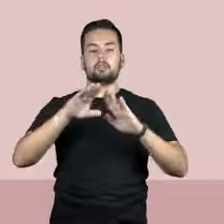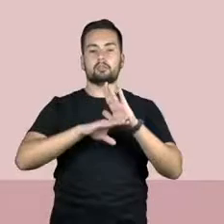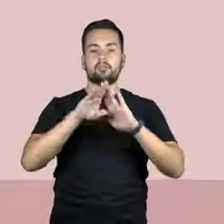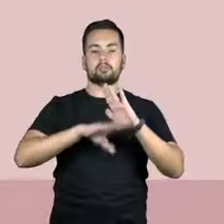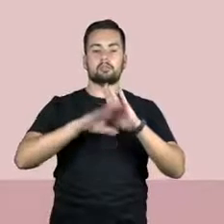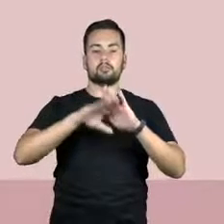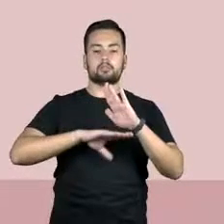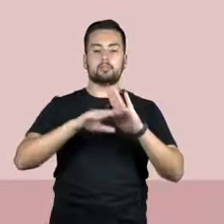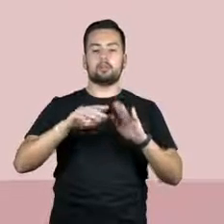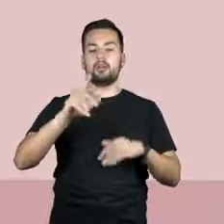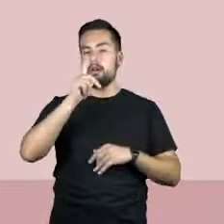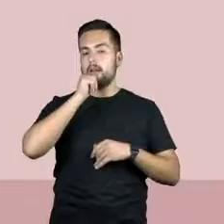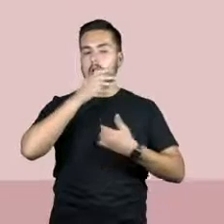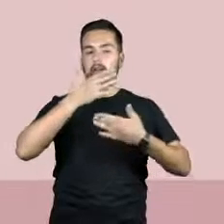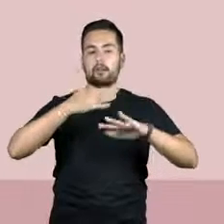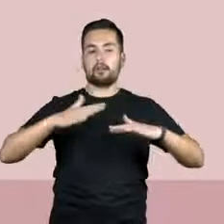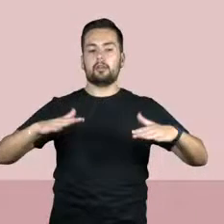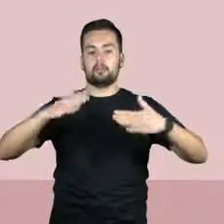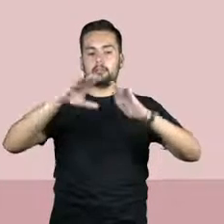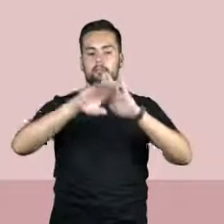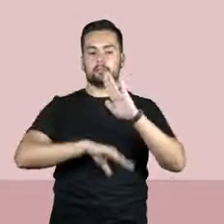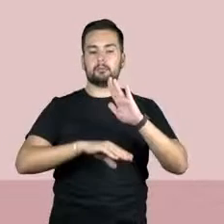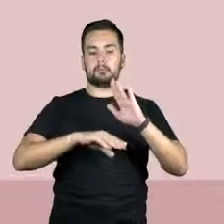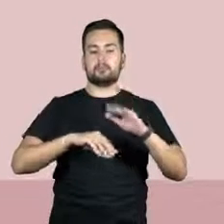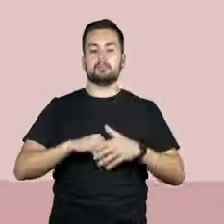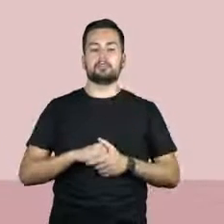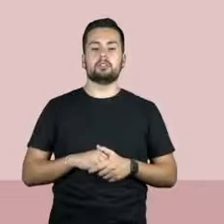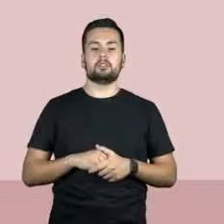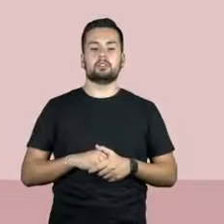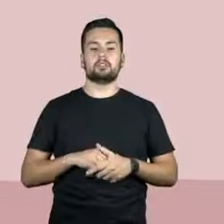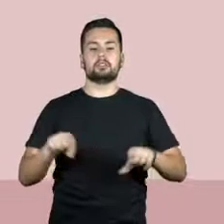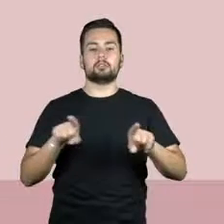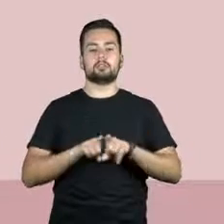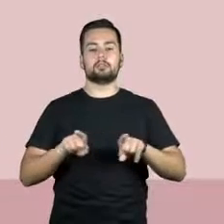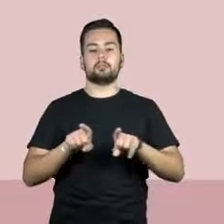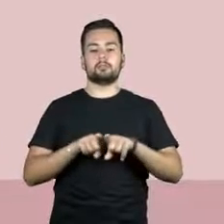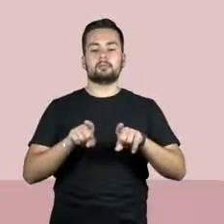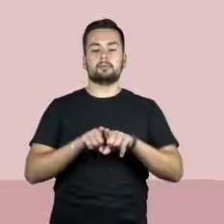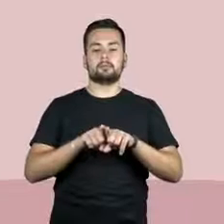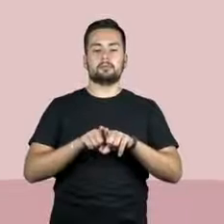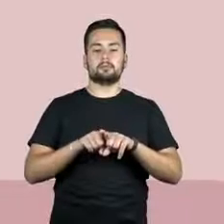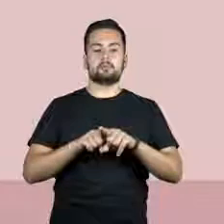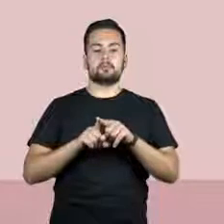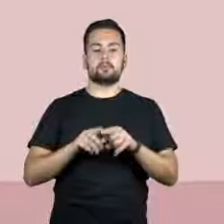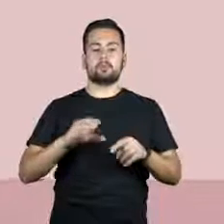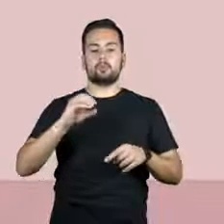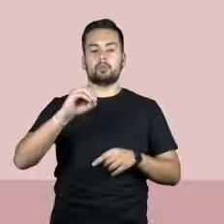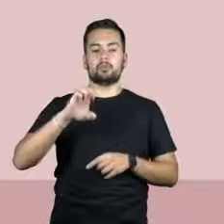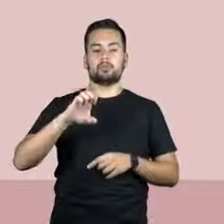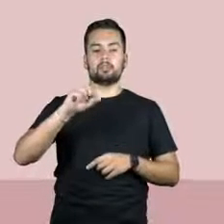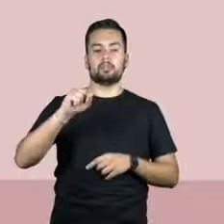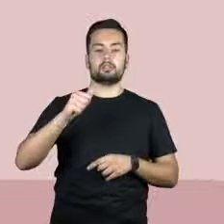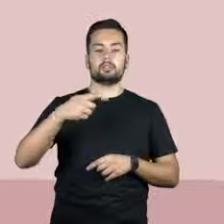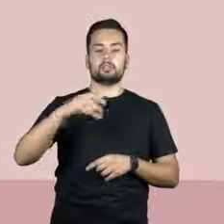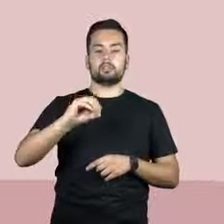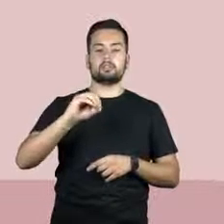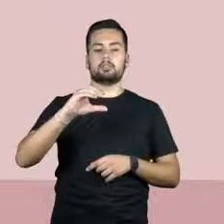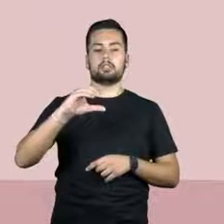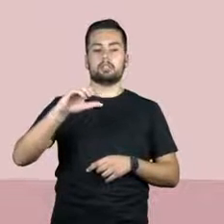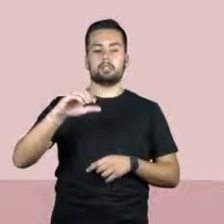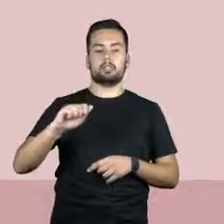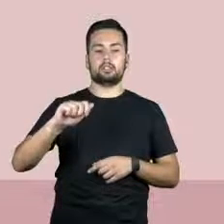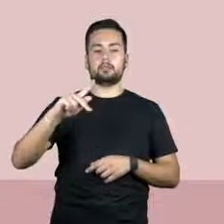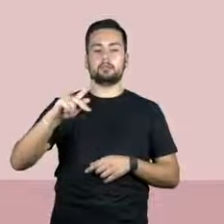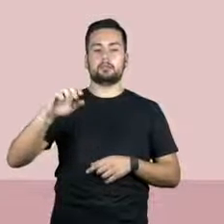freático, um ângulo de atrito interno efetivo do solo e uma coesão em kPa. Bom, como